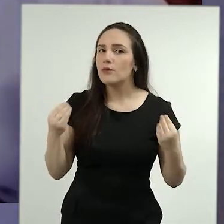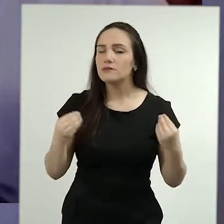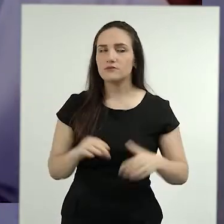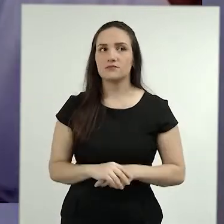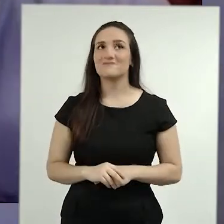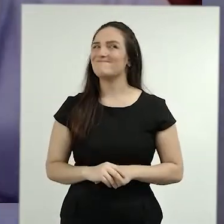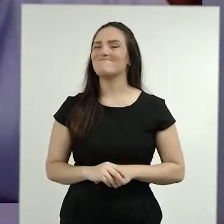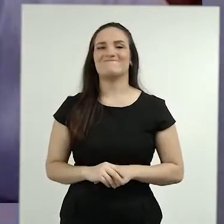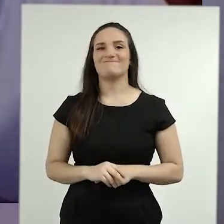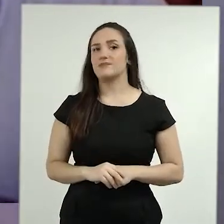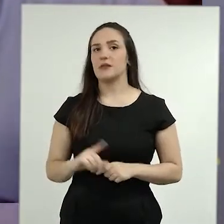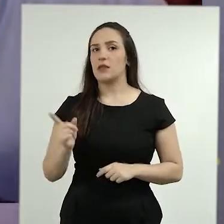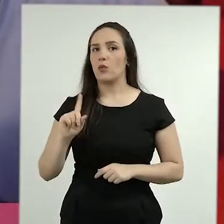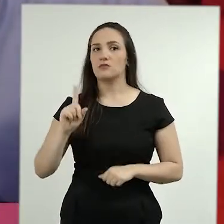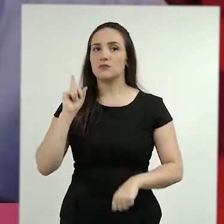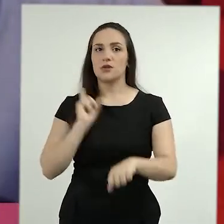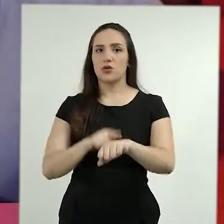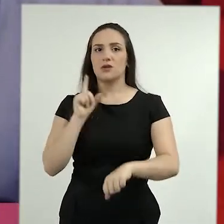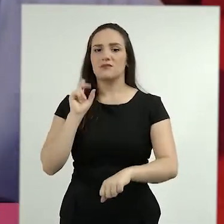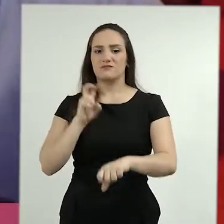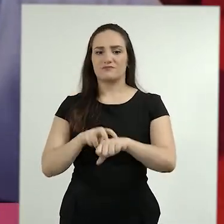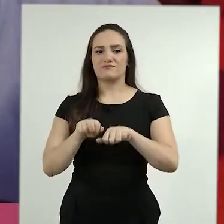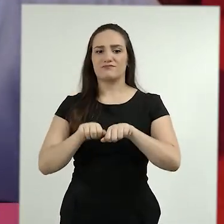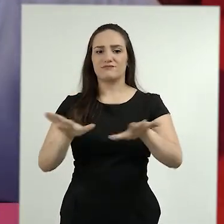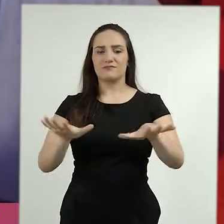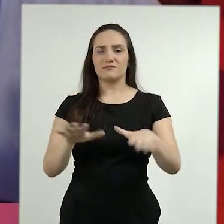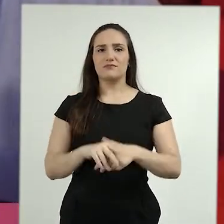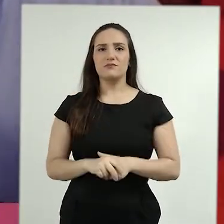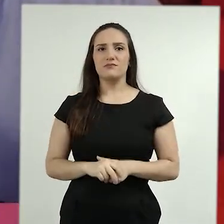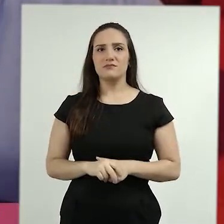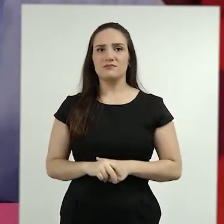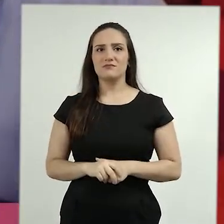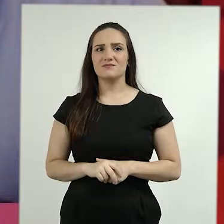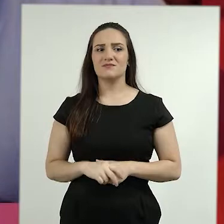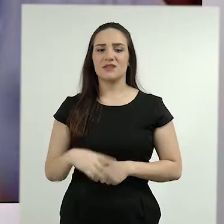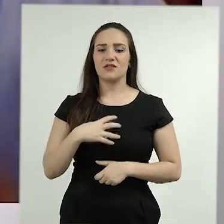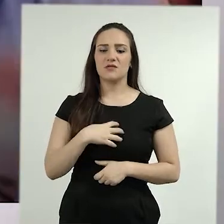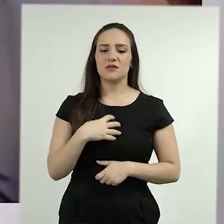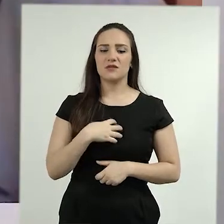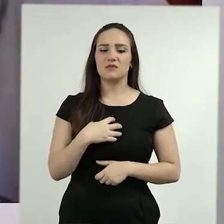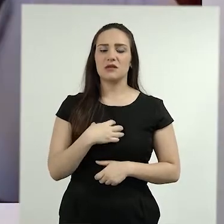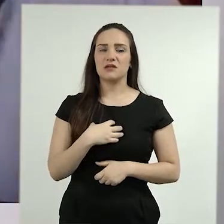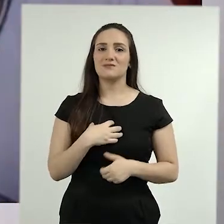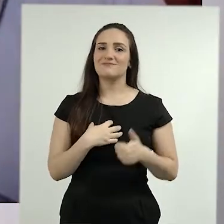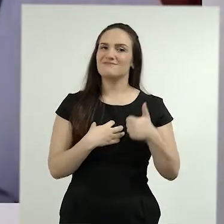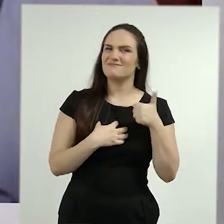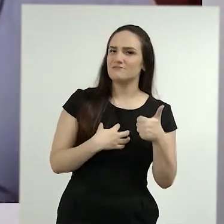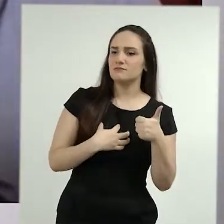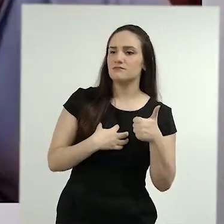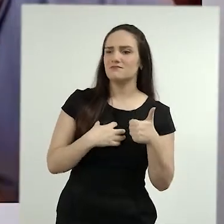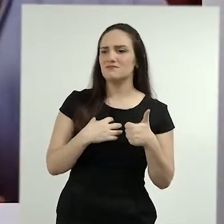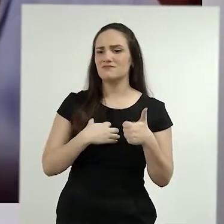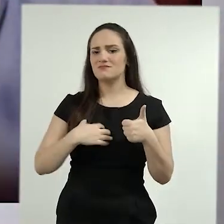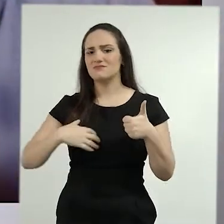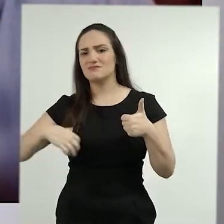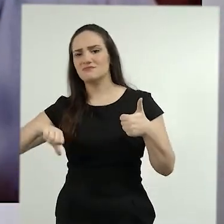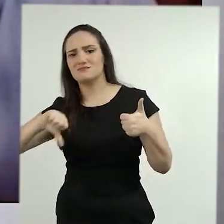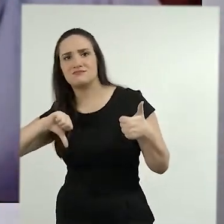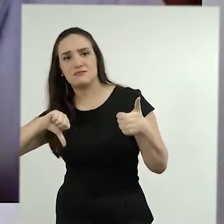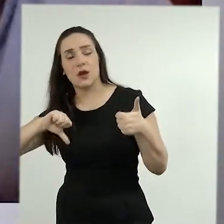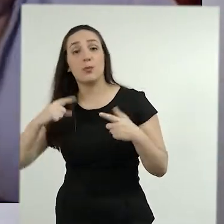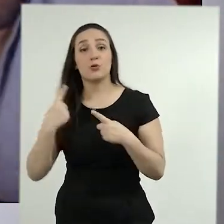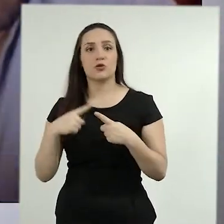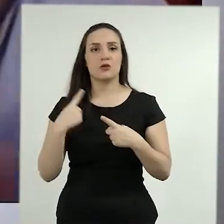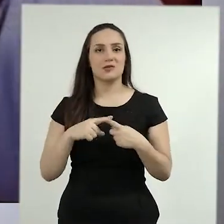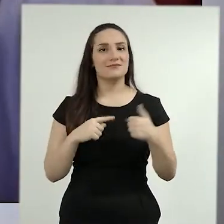Lívia, na verdade, não. Quando a ficha caiu, a gente teve os dois lados, né?